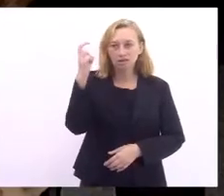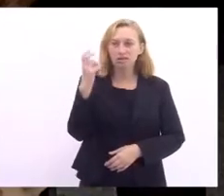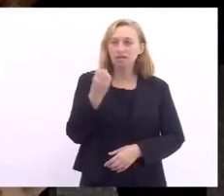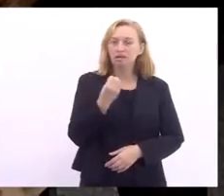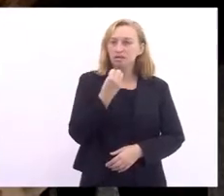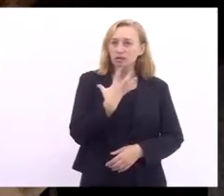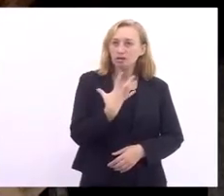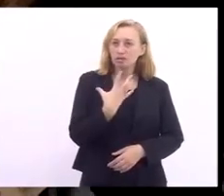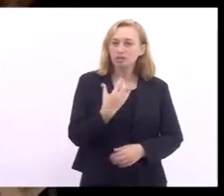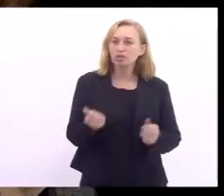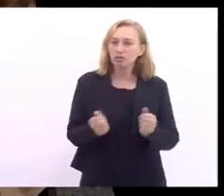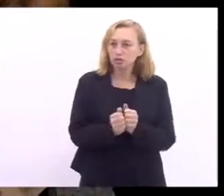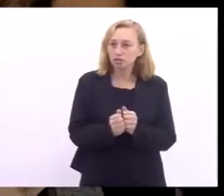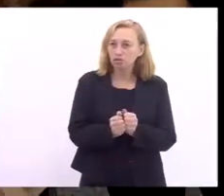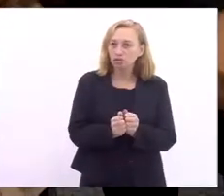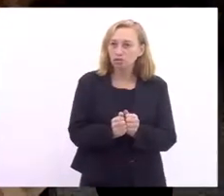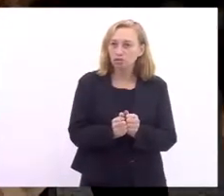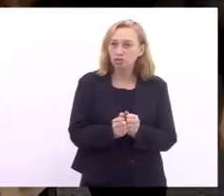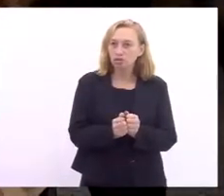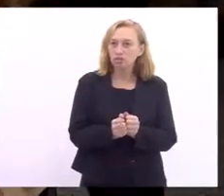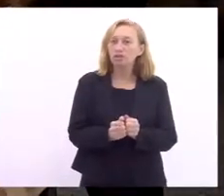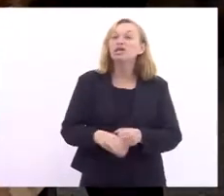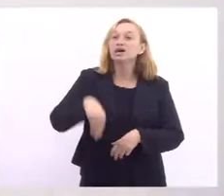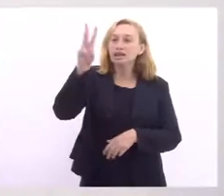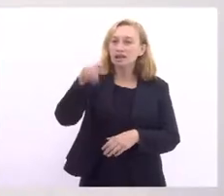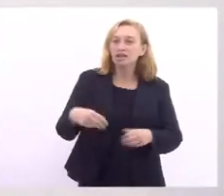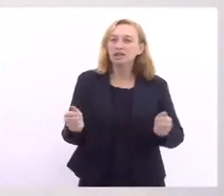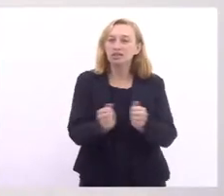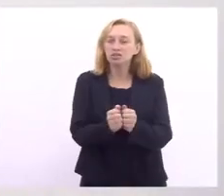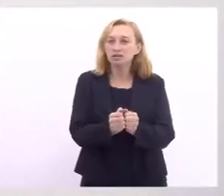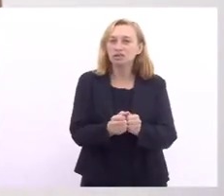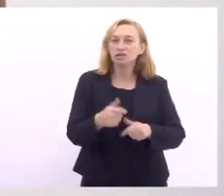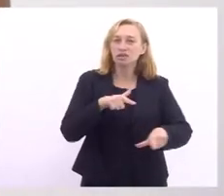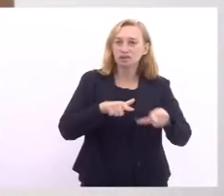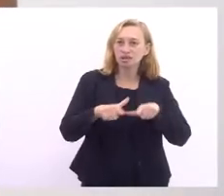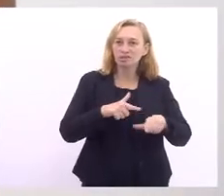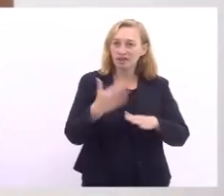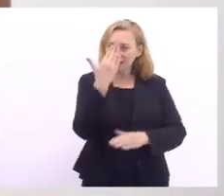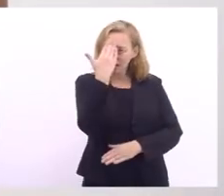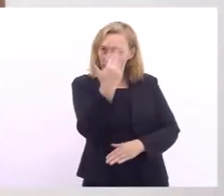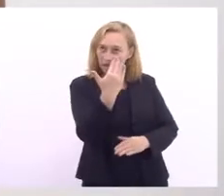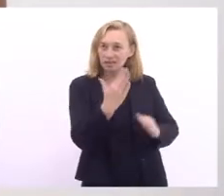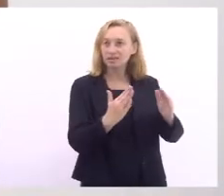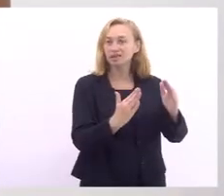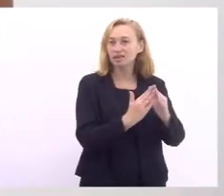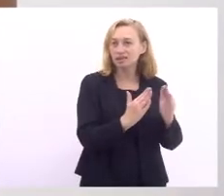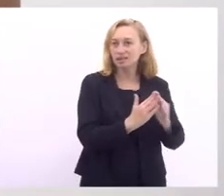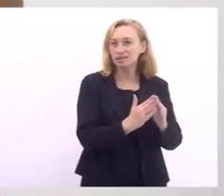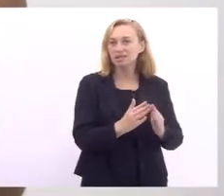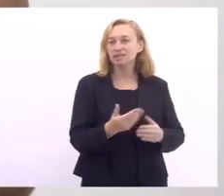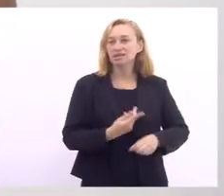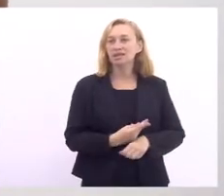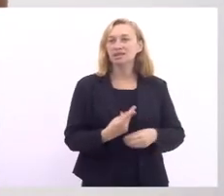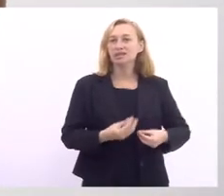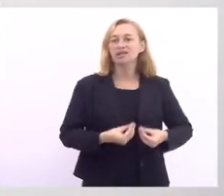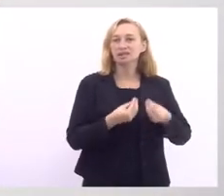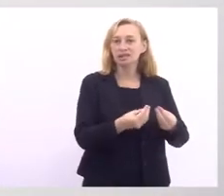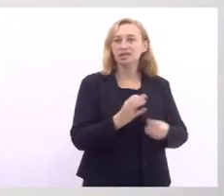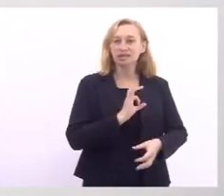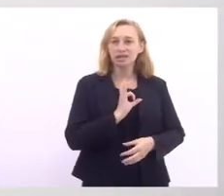para o bem e juntos né então quem tá junto aqui nessa missão a casa agradece dedica essa medalha também